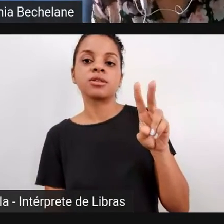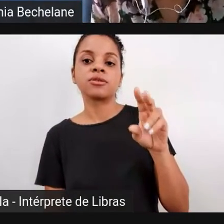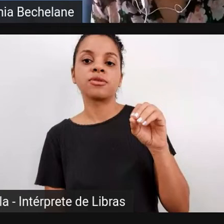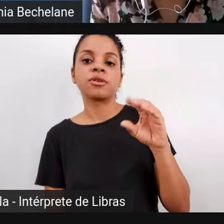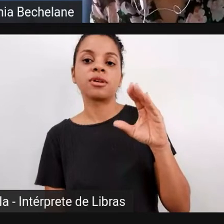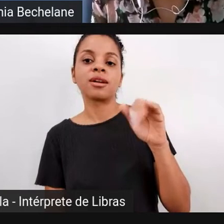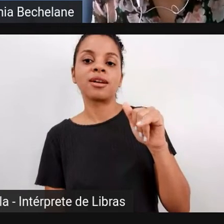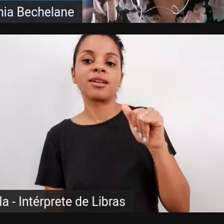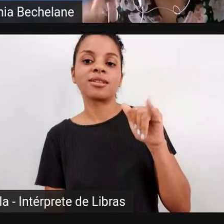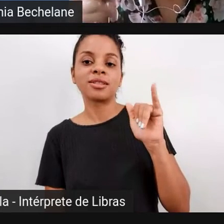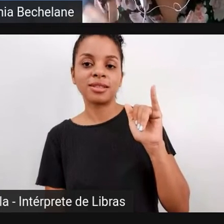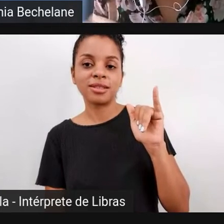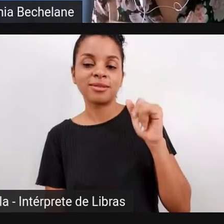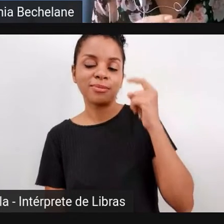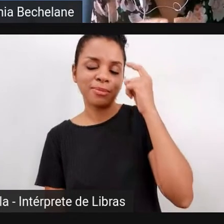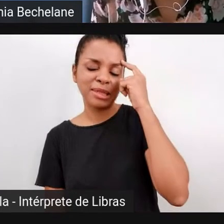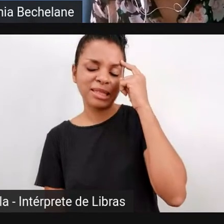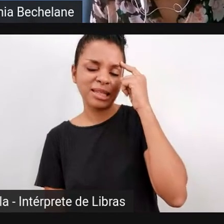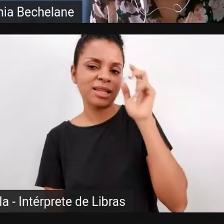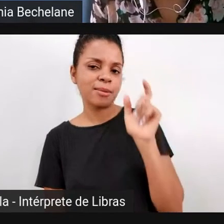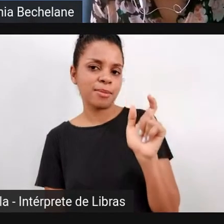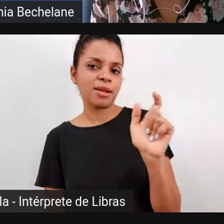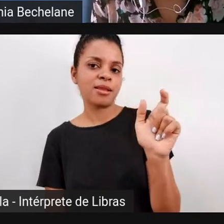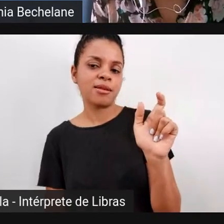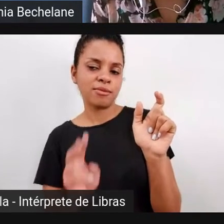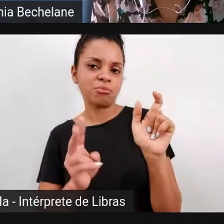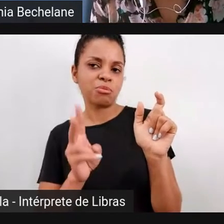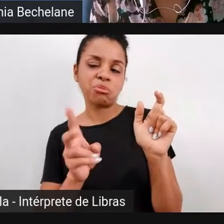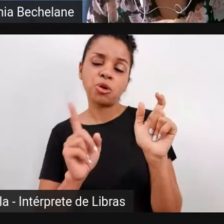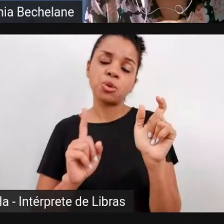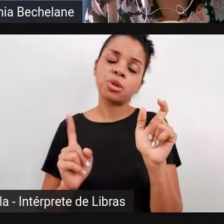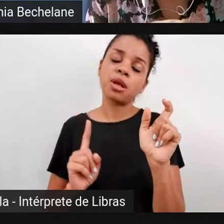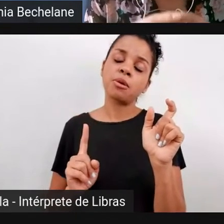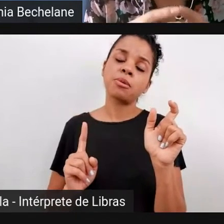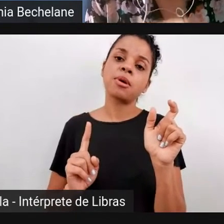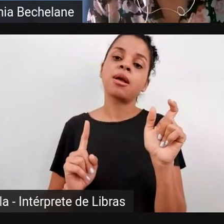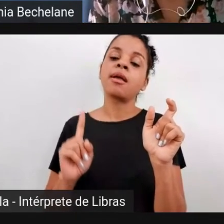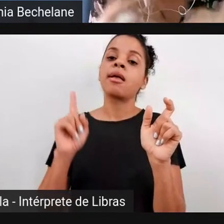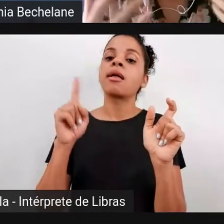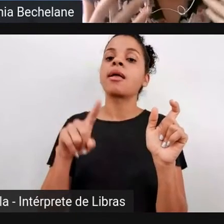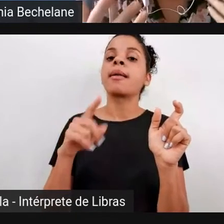vai permanecer, se assemelha também a